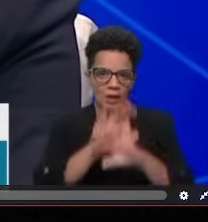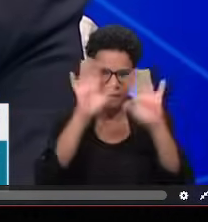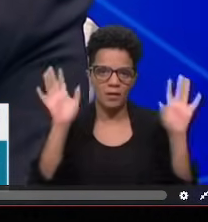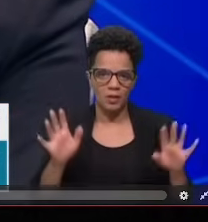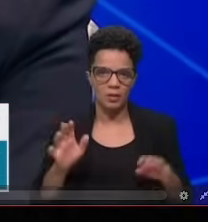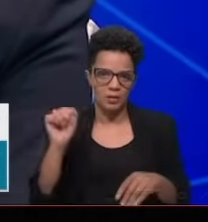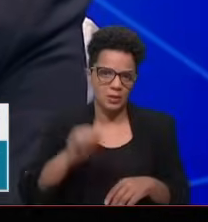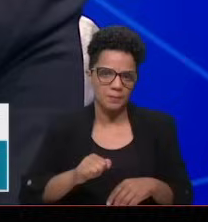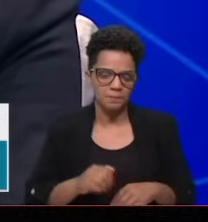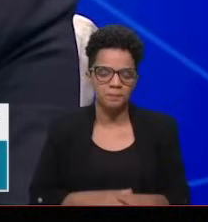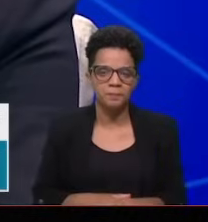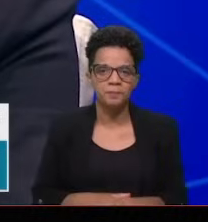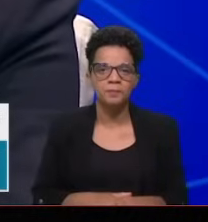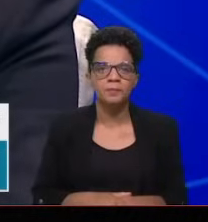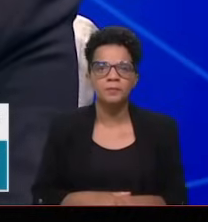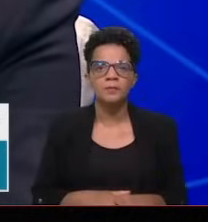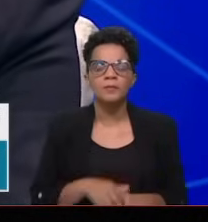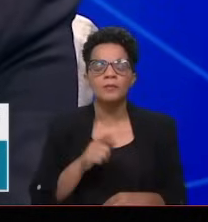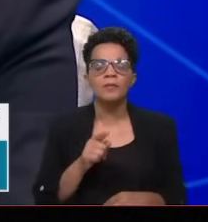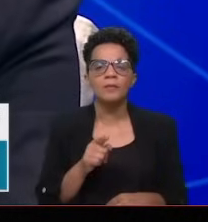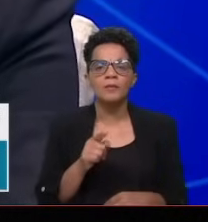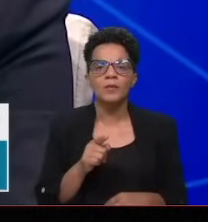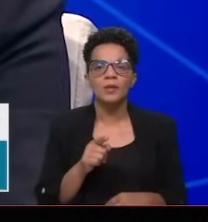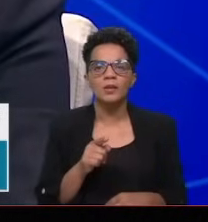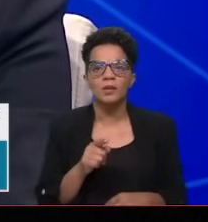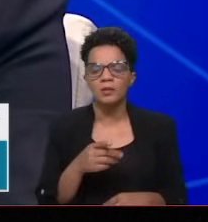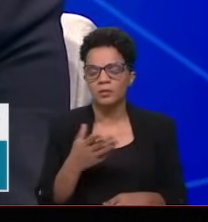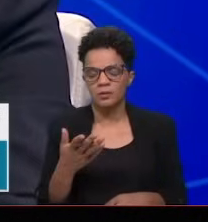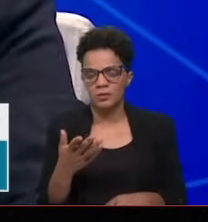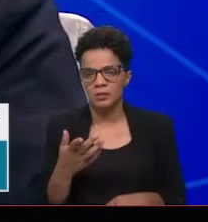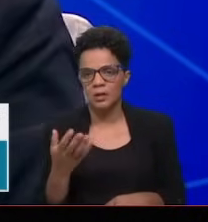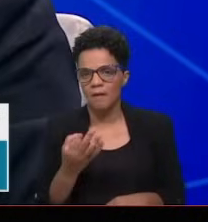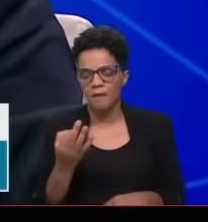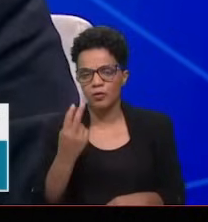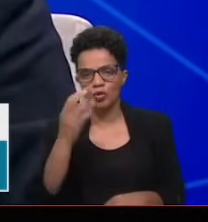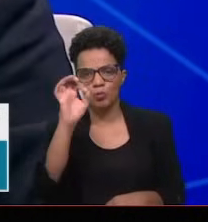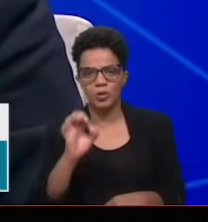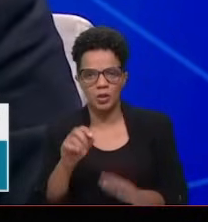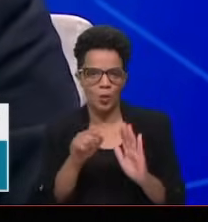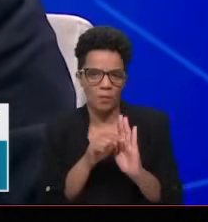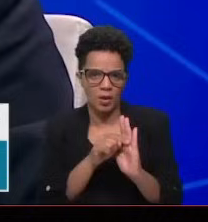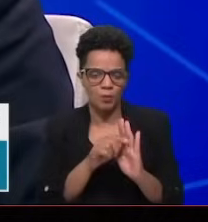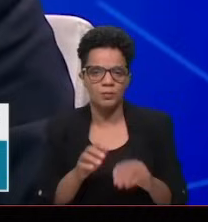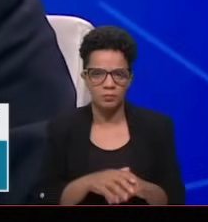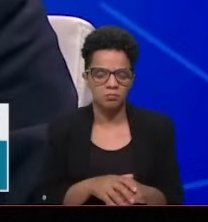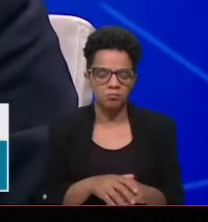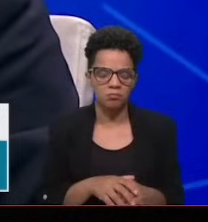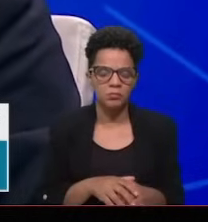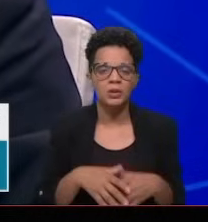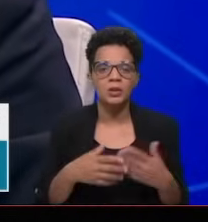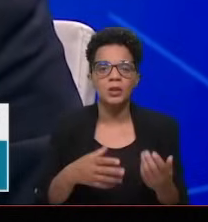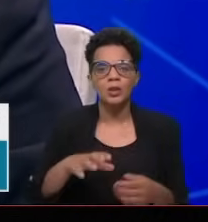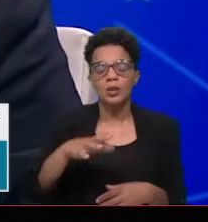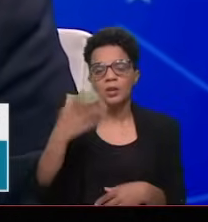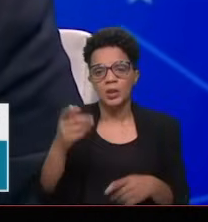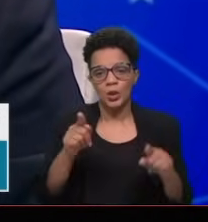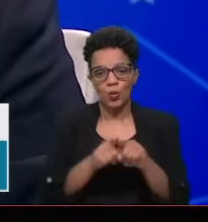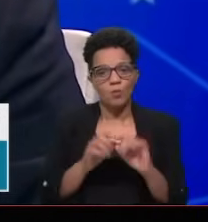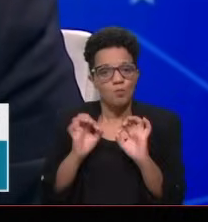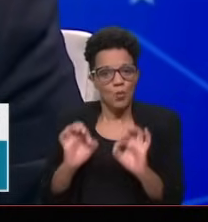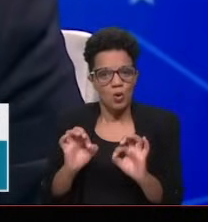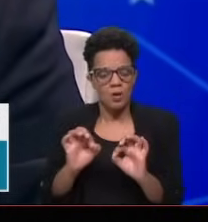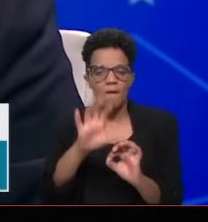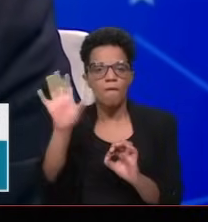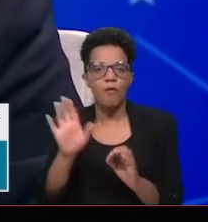o o estar o estar sim 2% é o mínimo o estar equip é o mínimo o estar equipado é uma uma